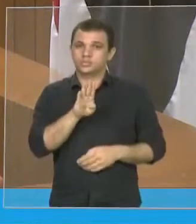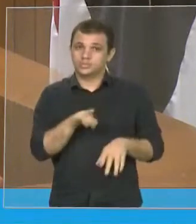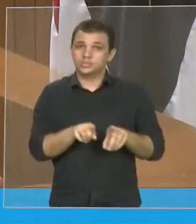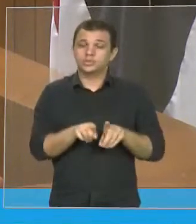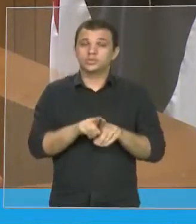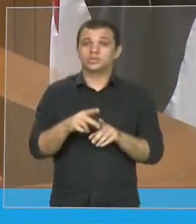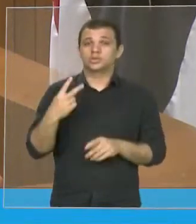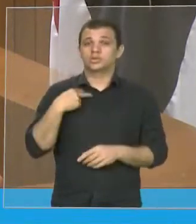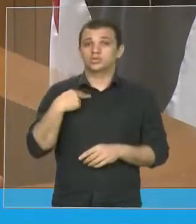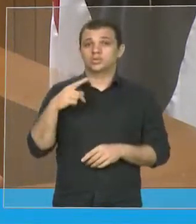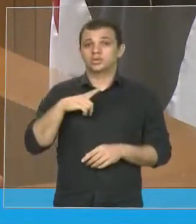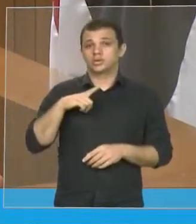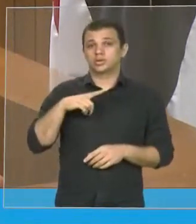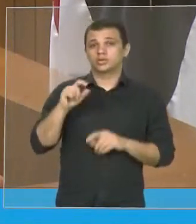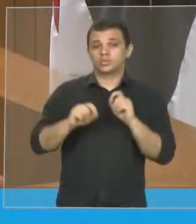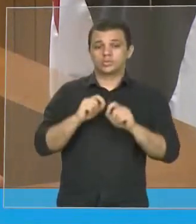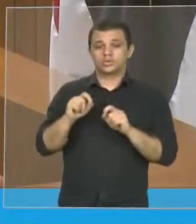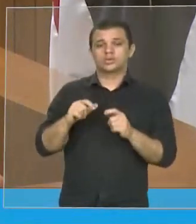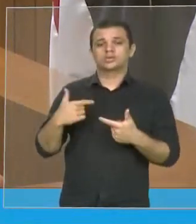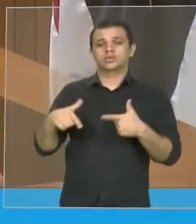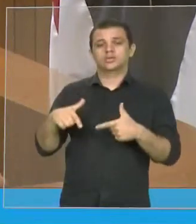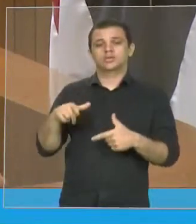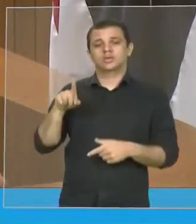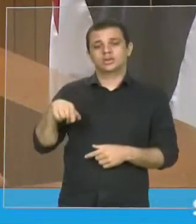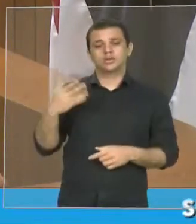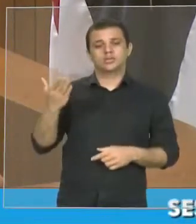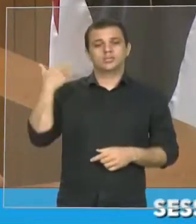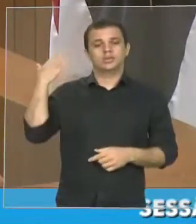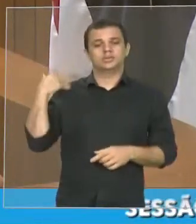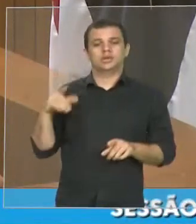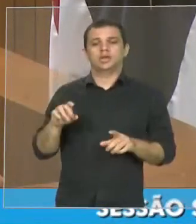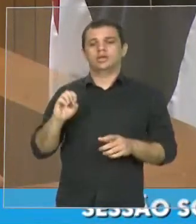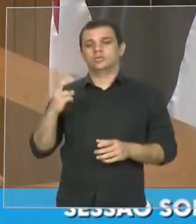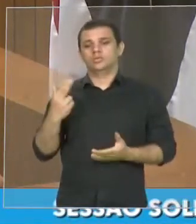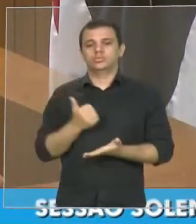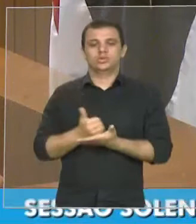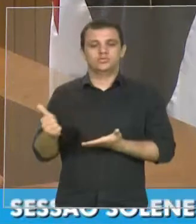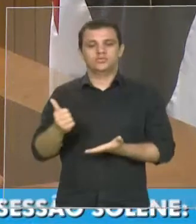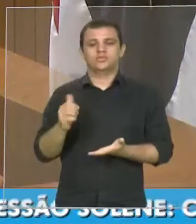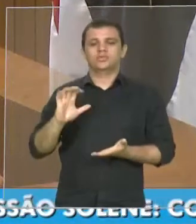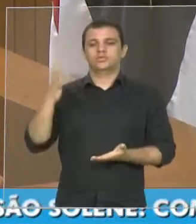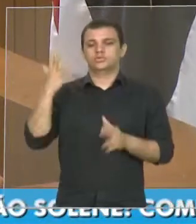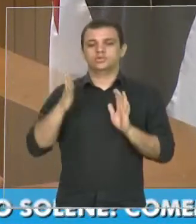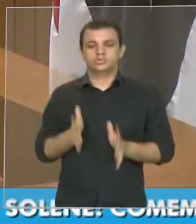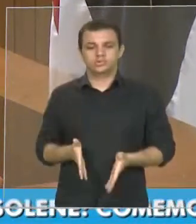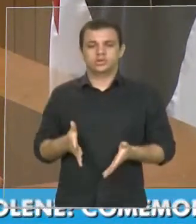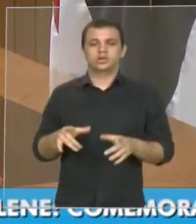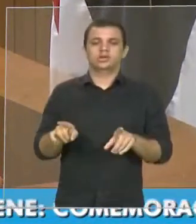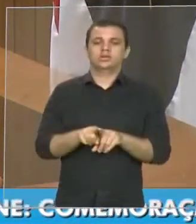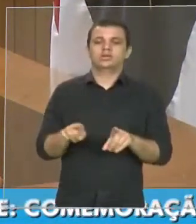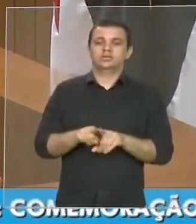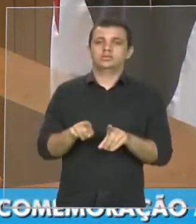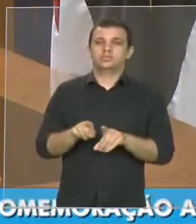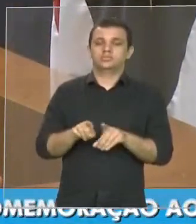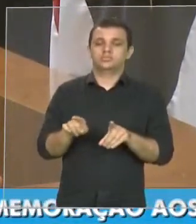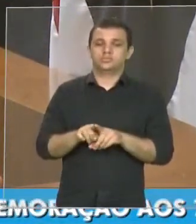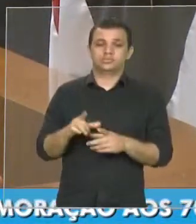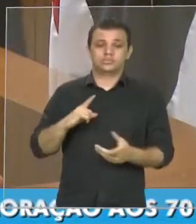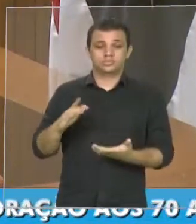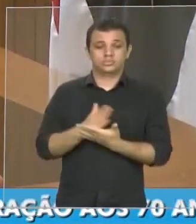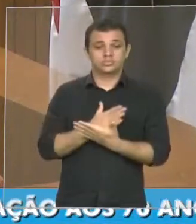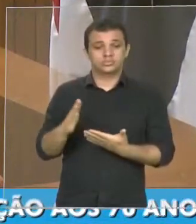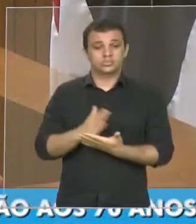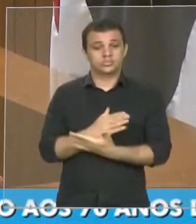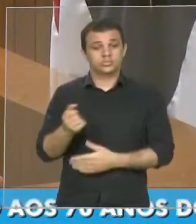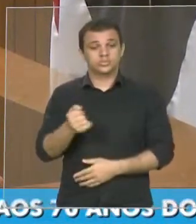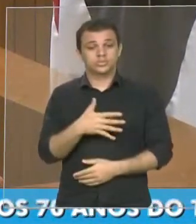cadáveres, atuando sobre o passado, sobre a coisa que já aconteceu, e a recuperação de eventuais ativos financeiros ou não se